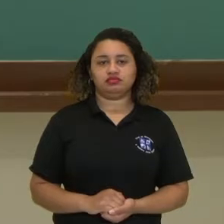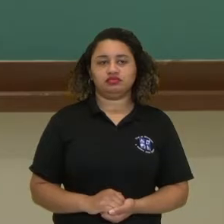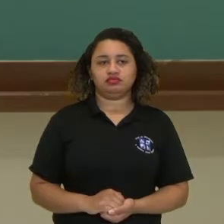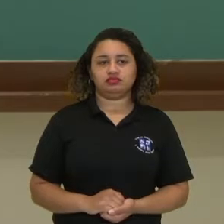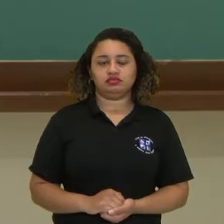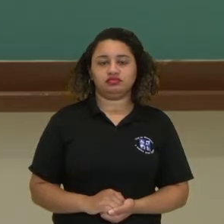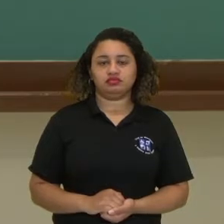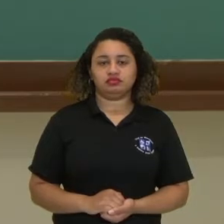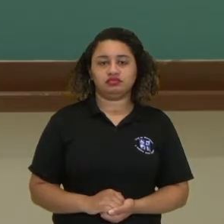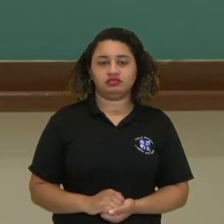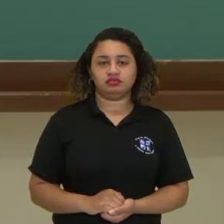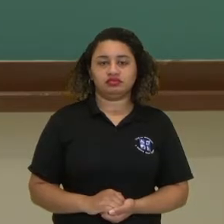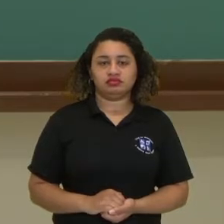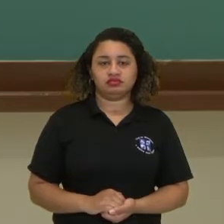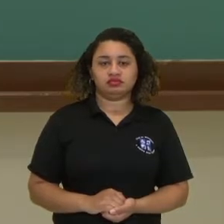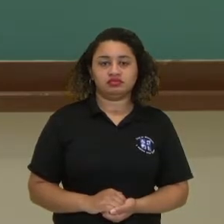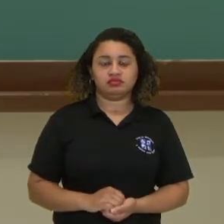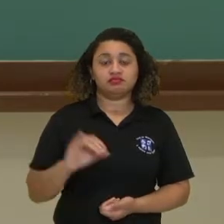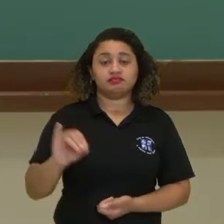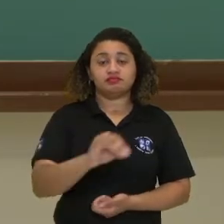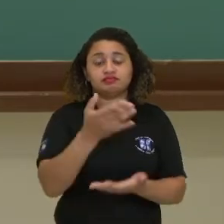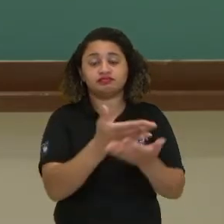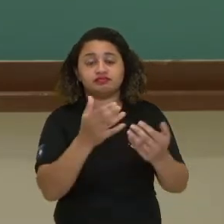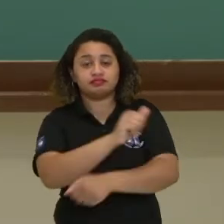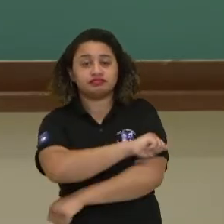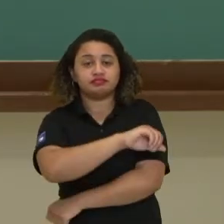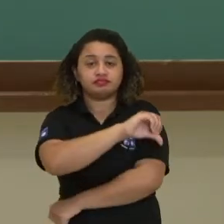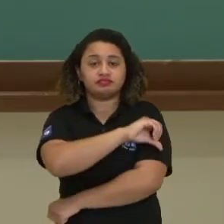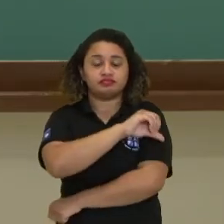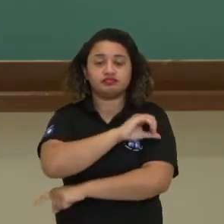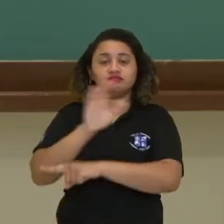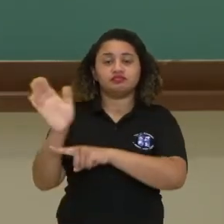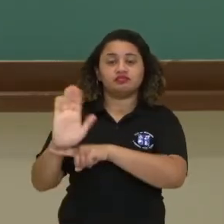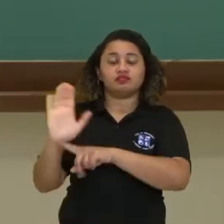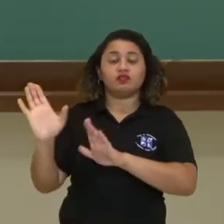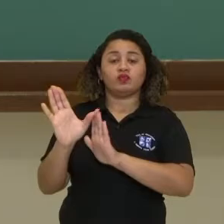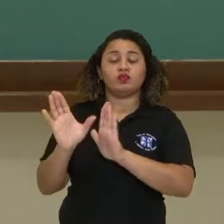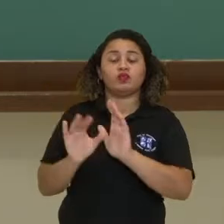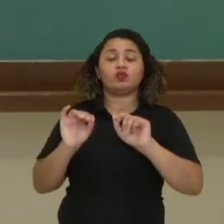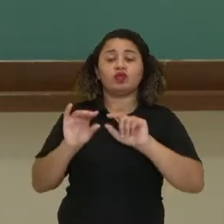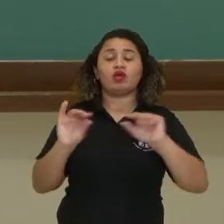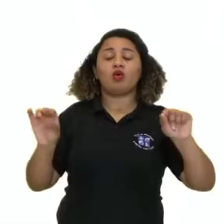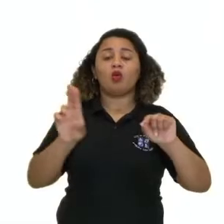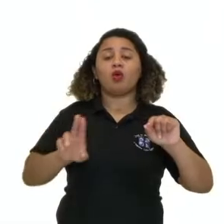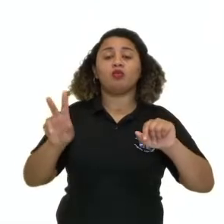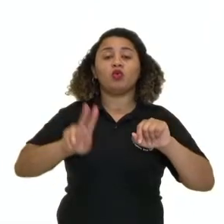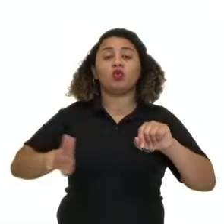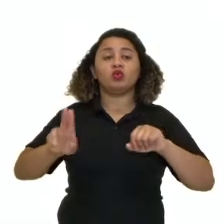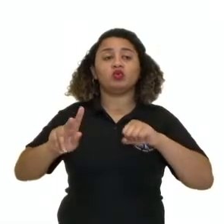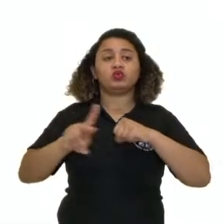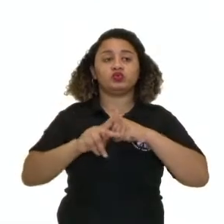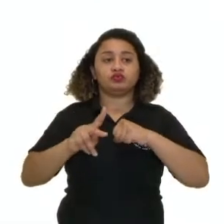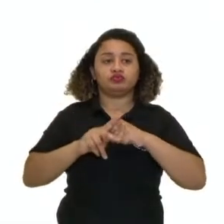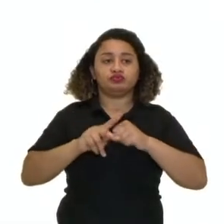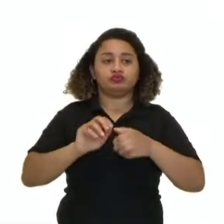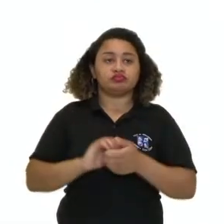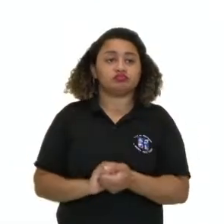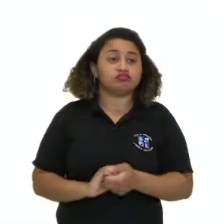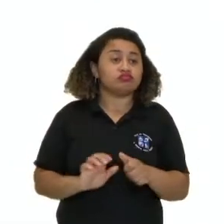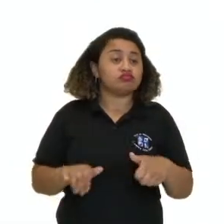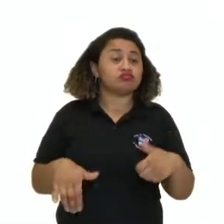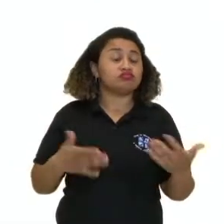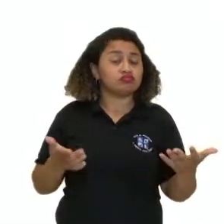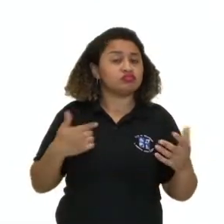Olá, estudantes do 9º ano. Nesse vídeo vamos falar sobre colocação pronominal. Mas quando eu estava na 5ª